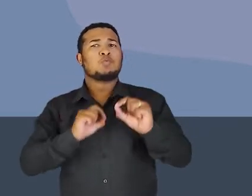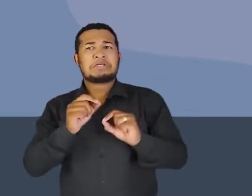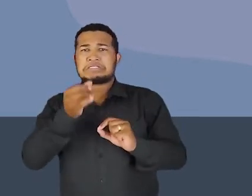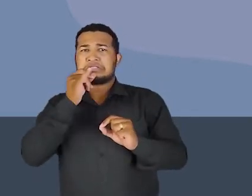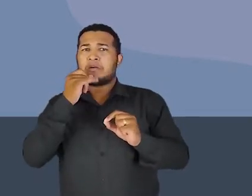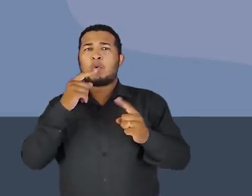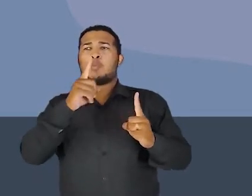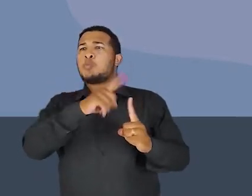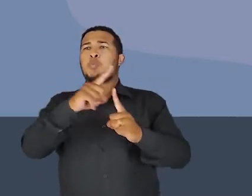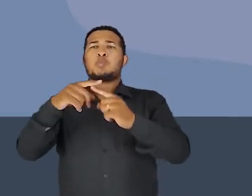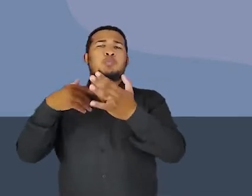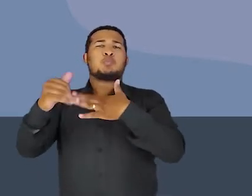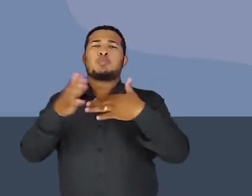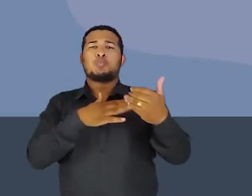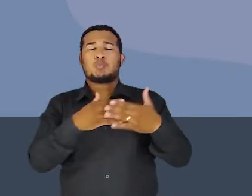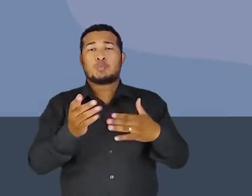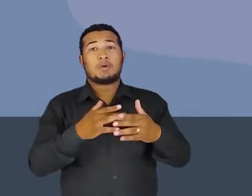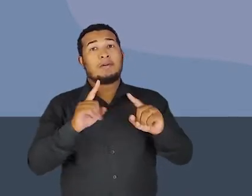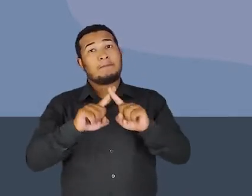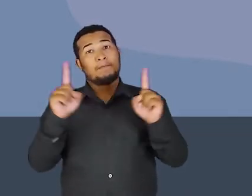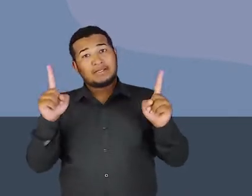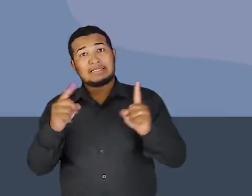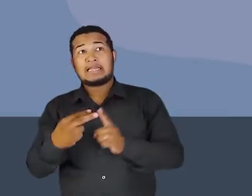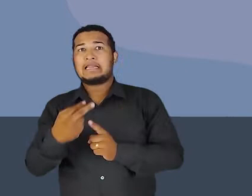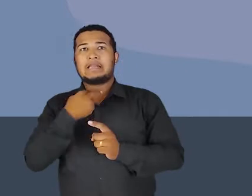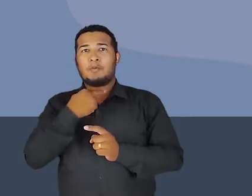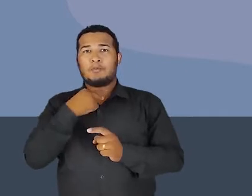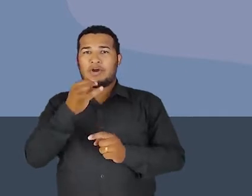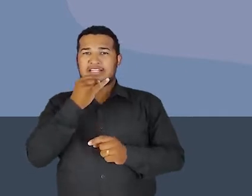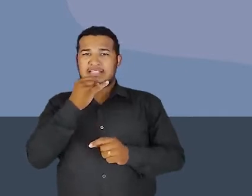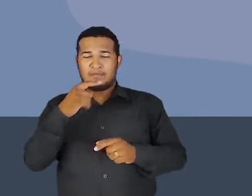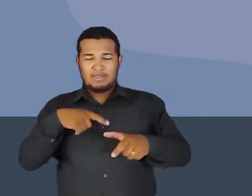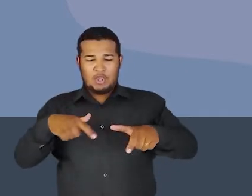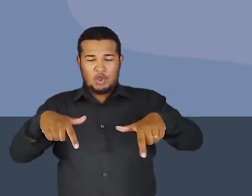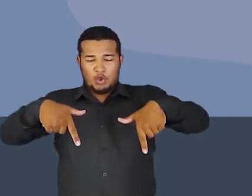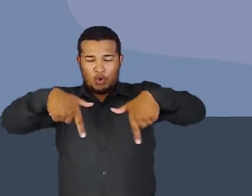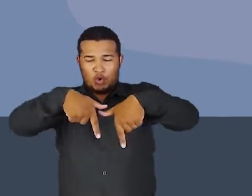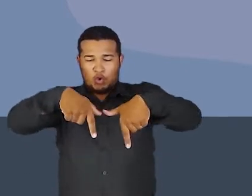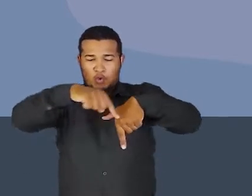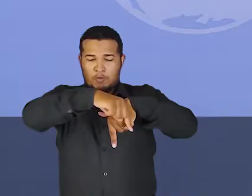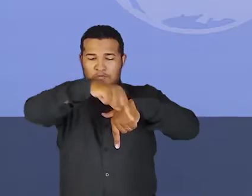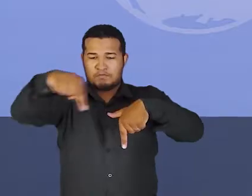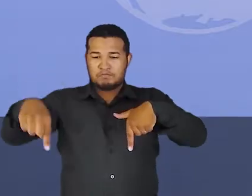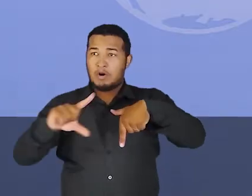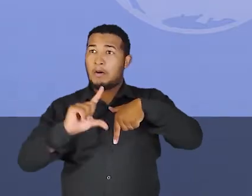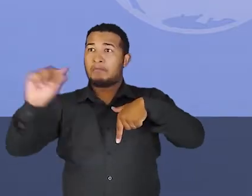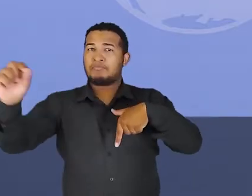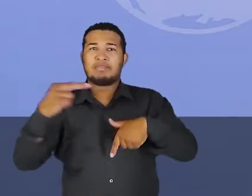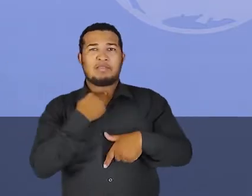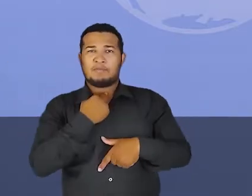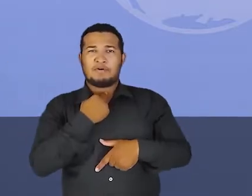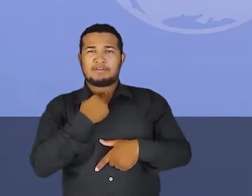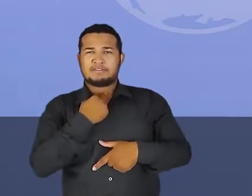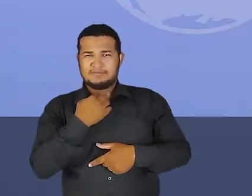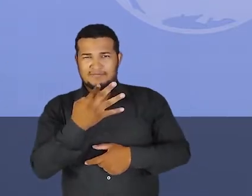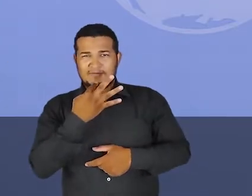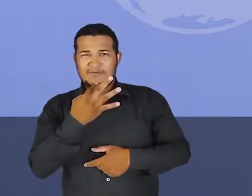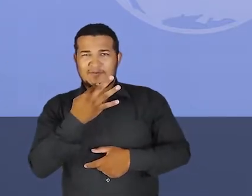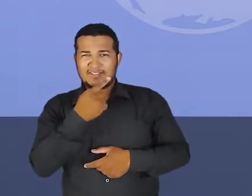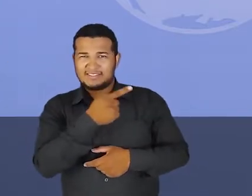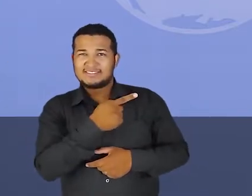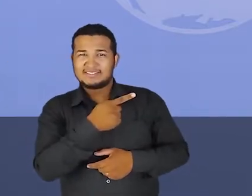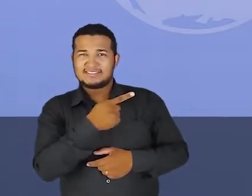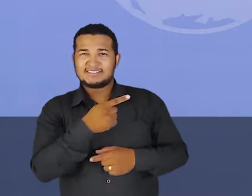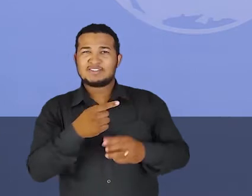qualquer outro jogador, porém não poderá sair da sua área para conduzir a bola. E aí, com essas características e essas dicas